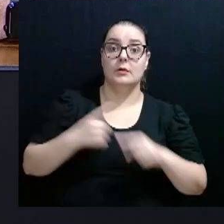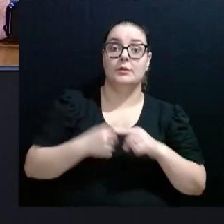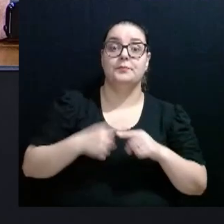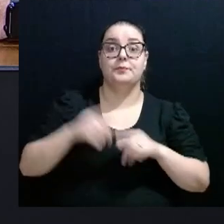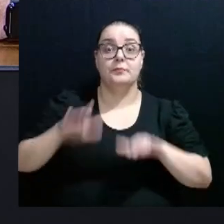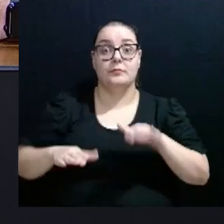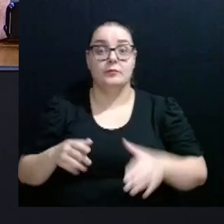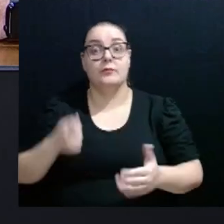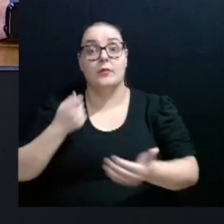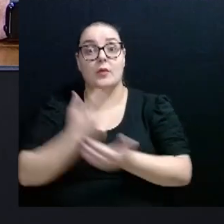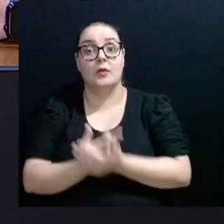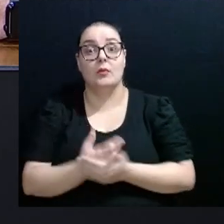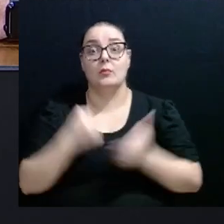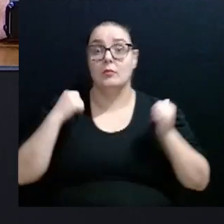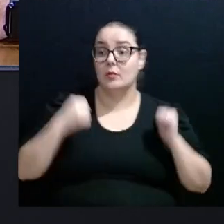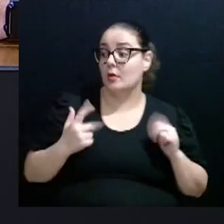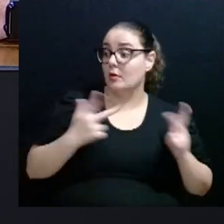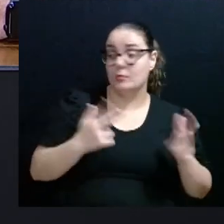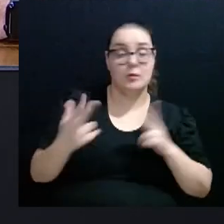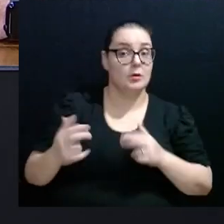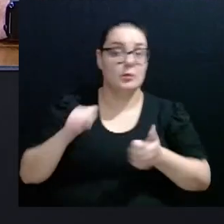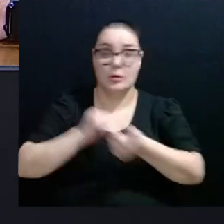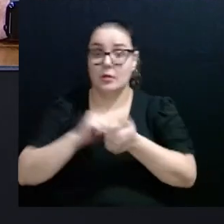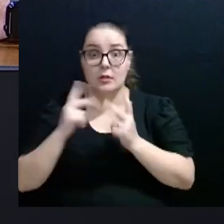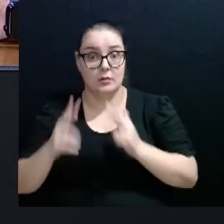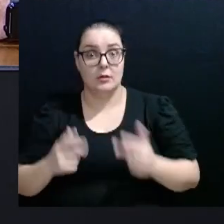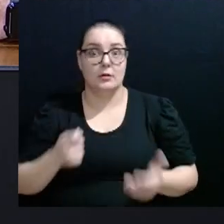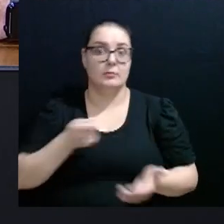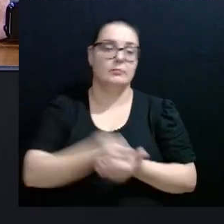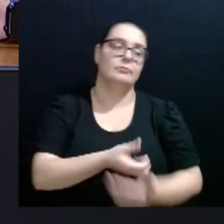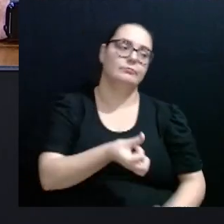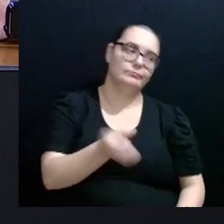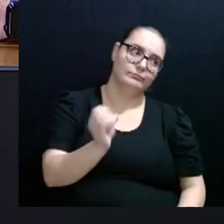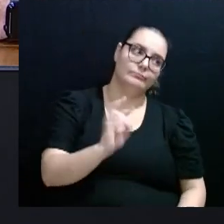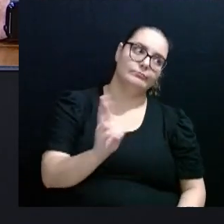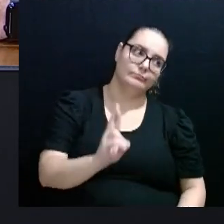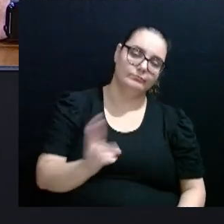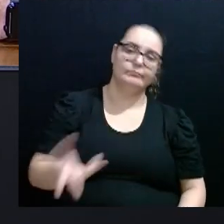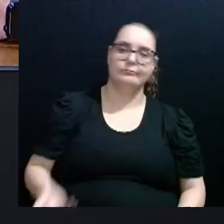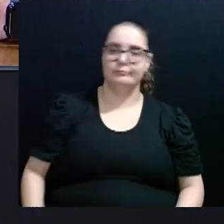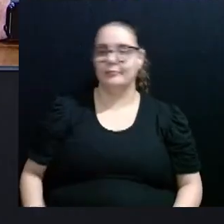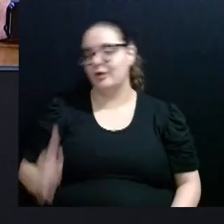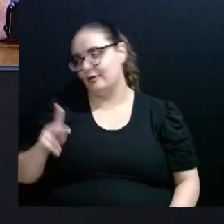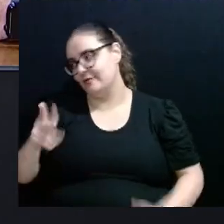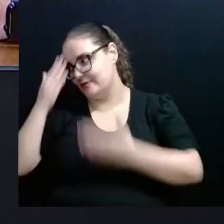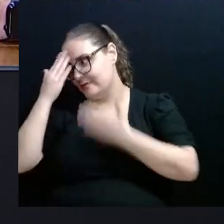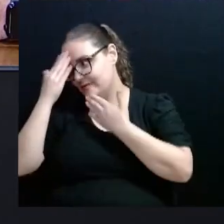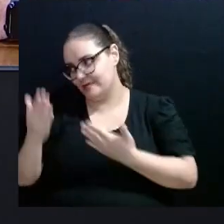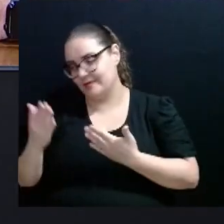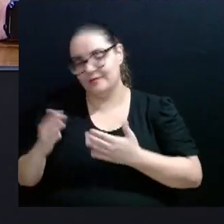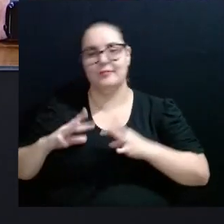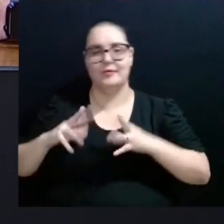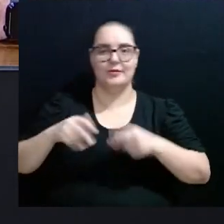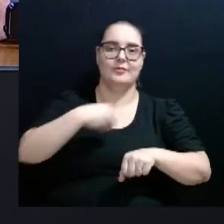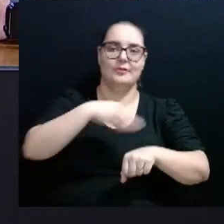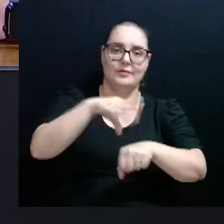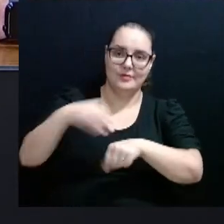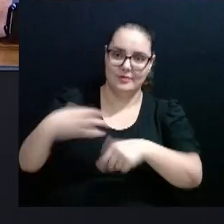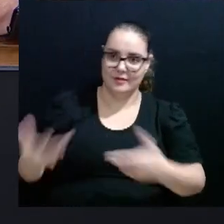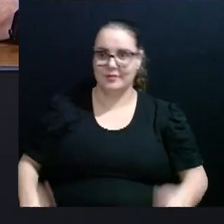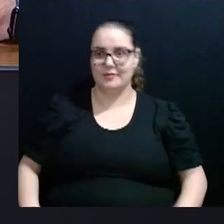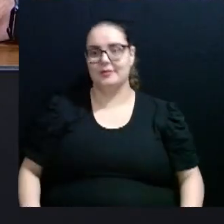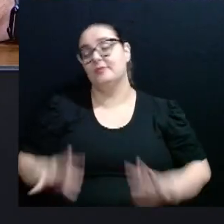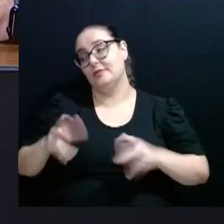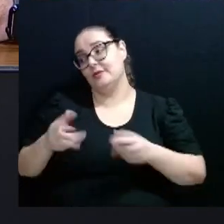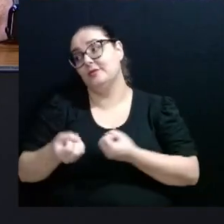mesma bolsa com a mesma qualidade, pagando 60. Professor, muito obrigado por todas essas dicas, né? Por todas essas orientações,